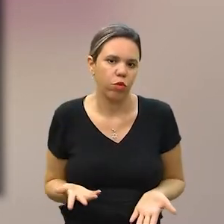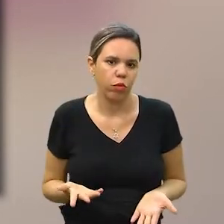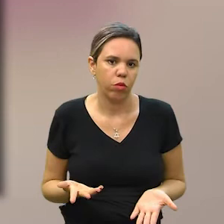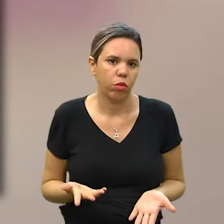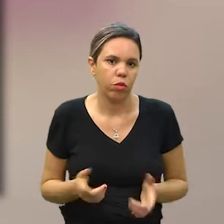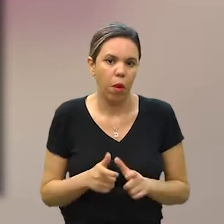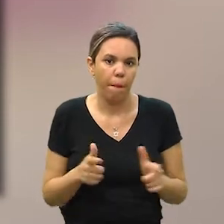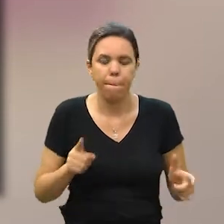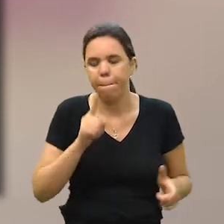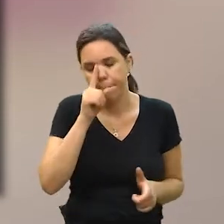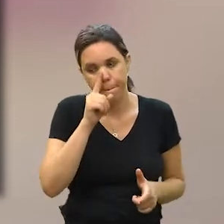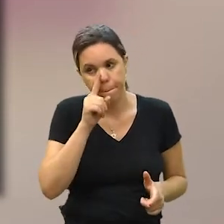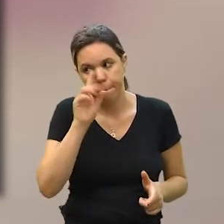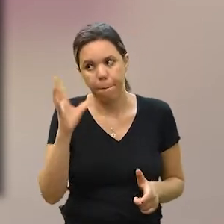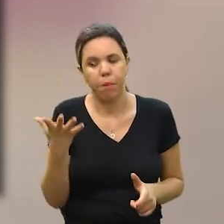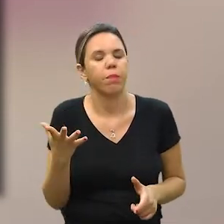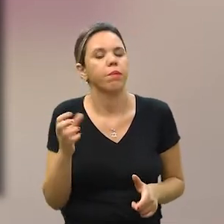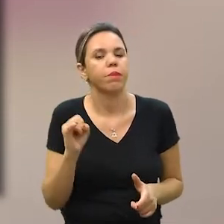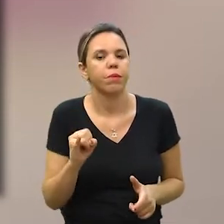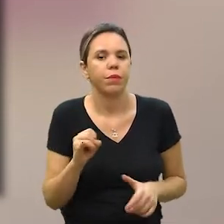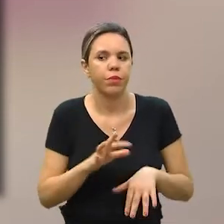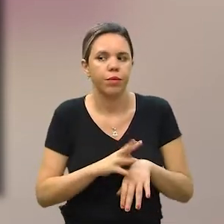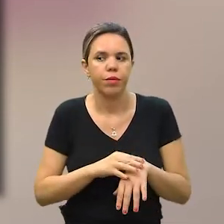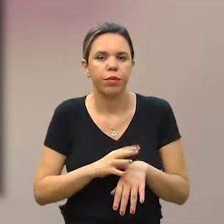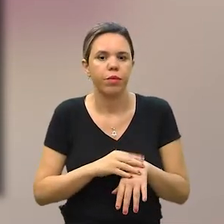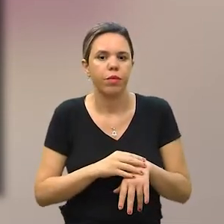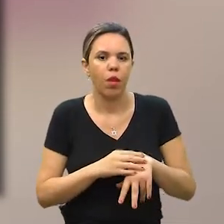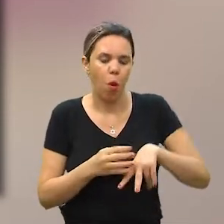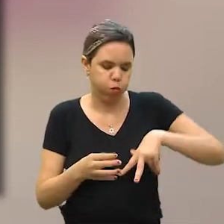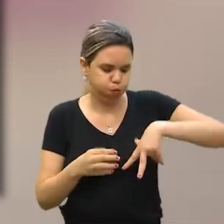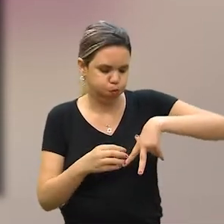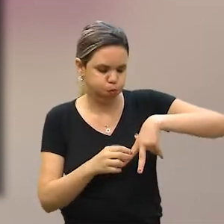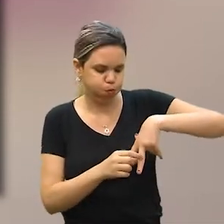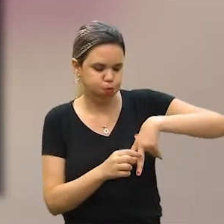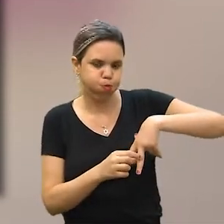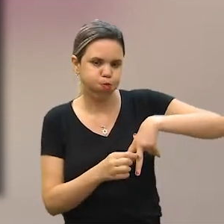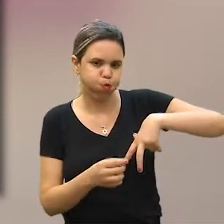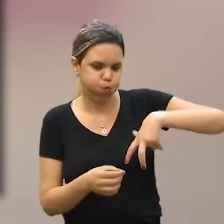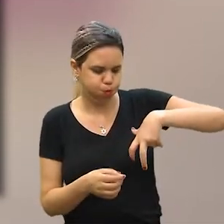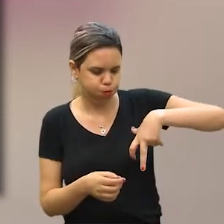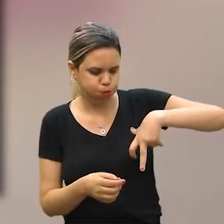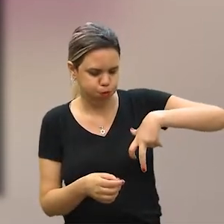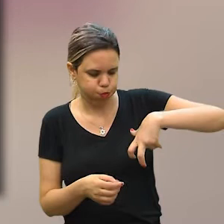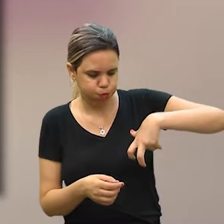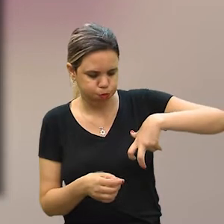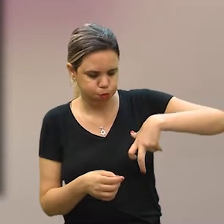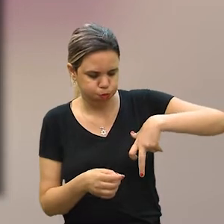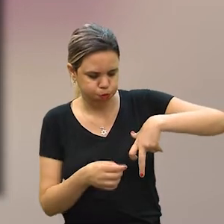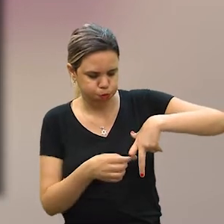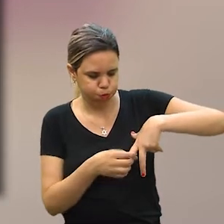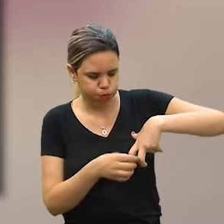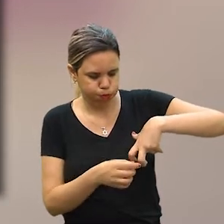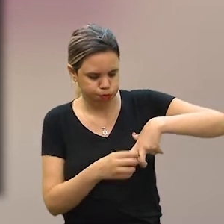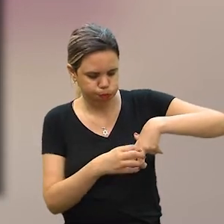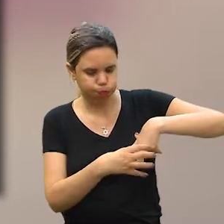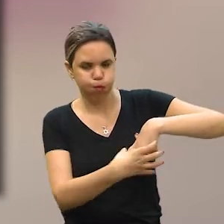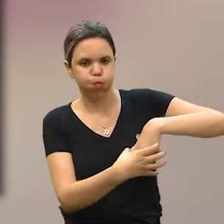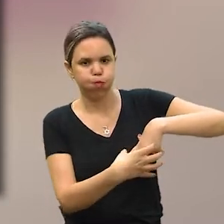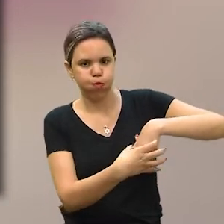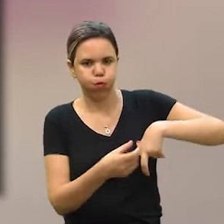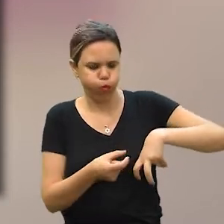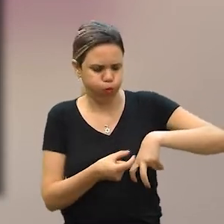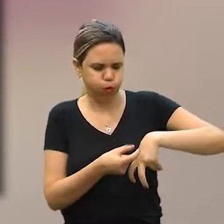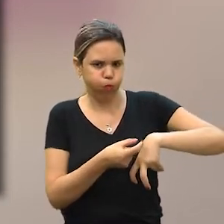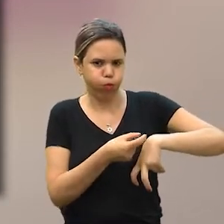E é maior risco disso acontecer se a trombose for na coxa, porque são veias maiores, os trombos são maiores e